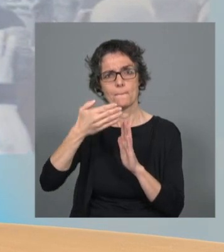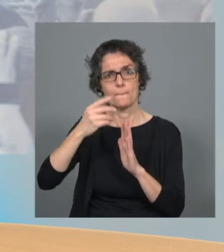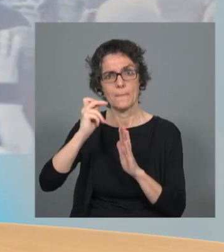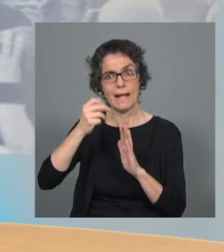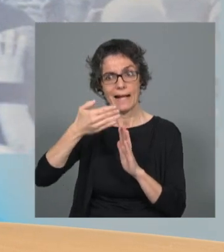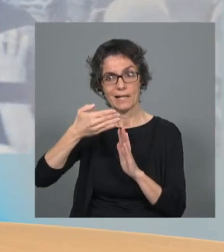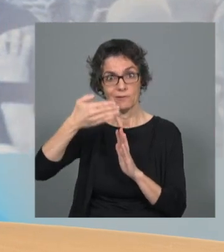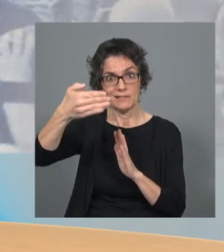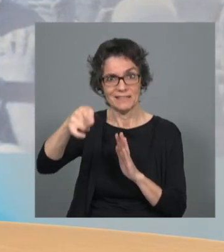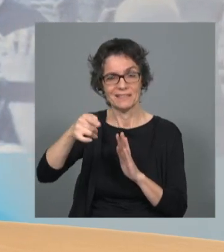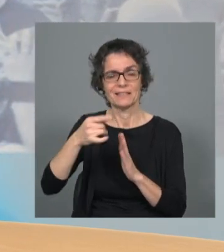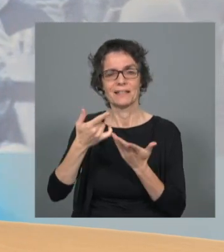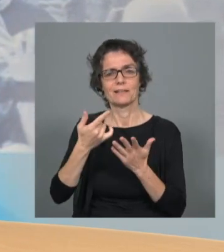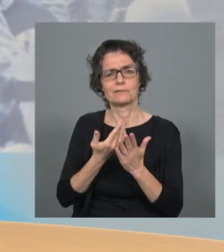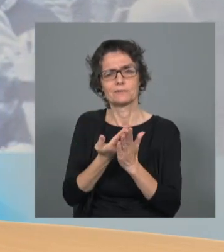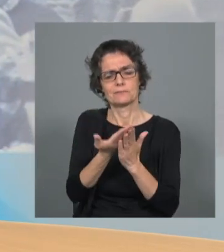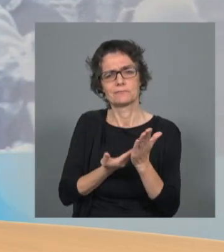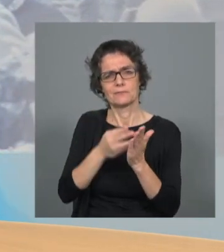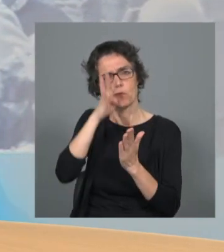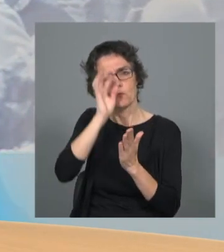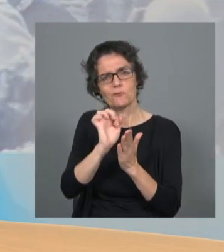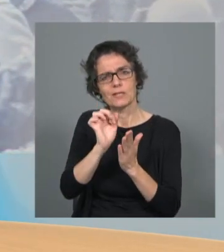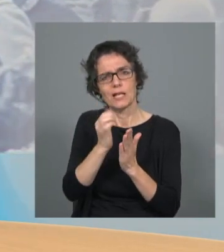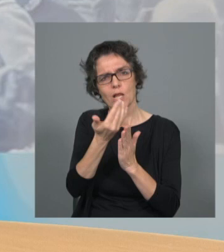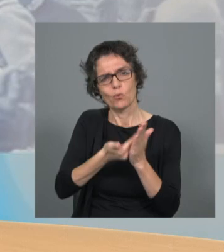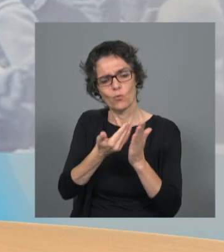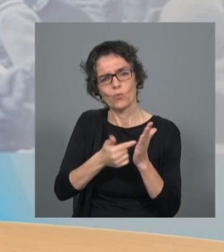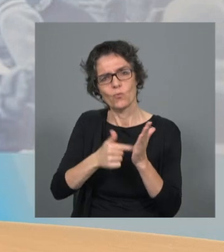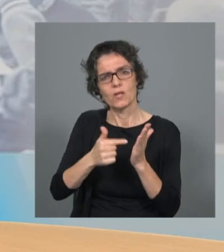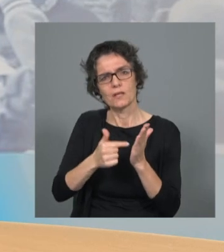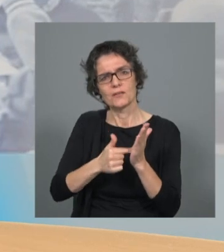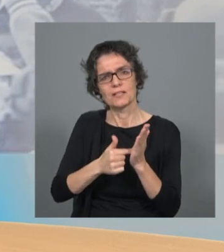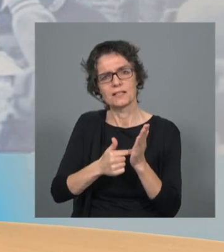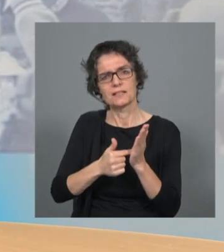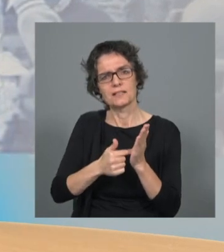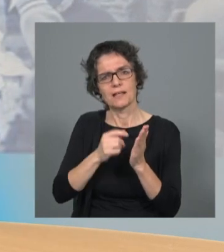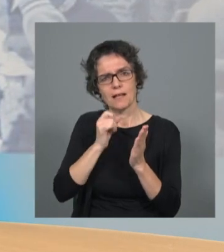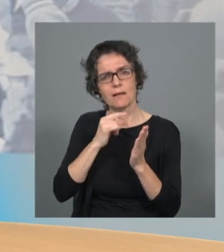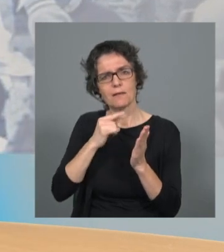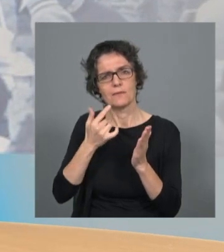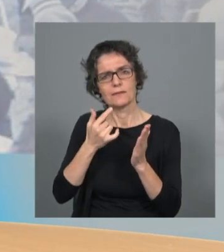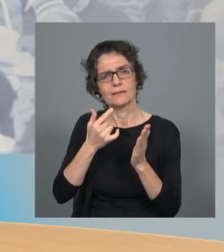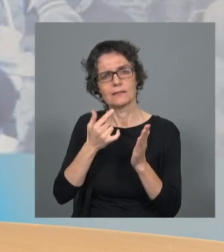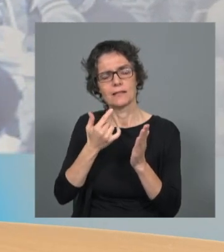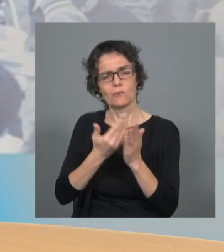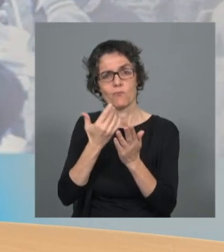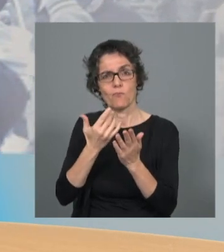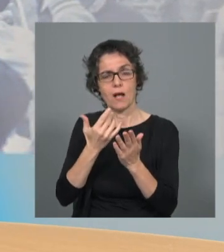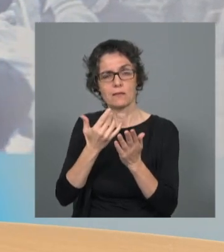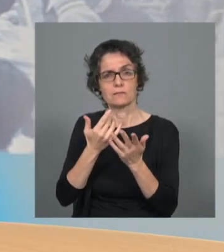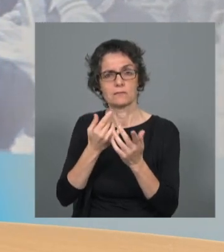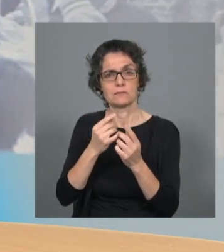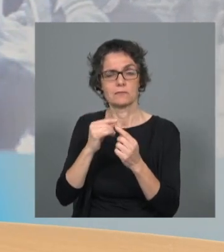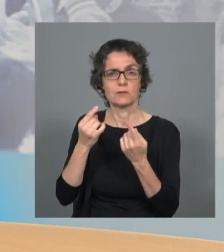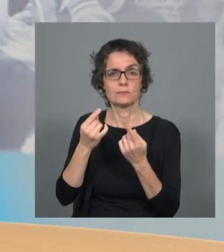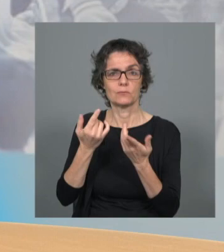isto dizer que a proposta do Papa com um documento que, como tantos outros, poderia, enfim, ter algum impacto e depois ser